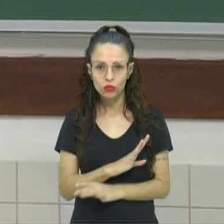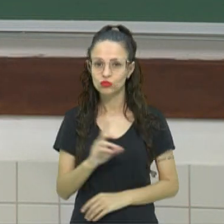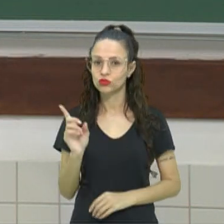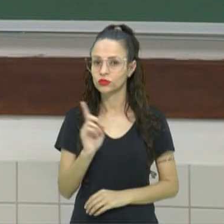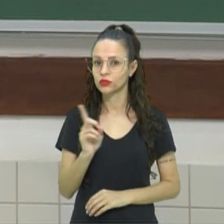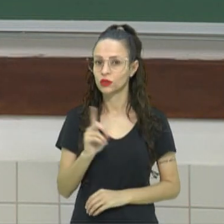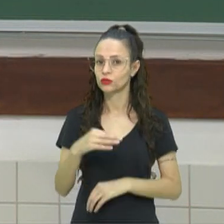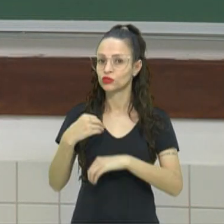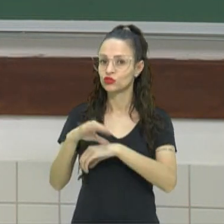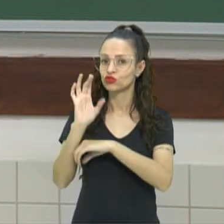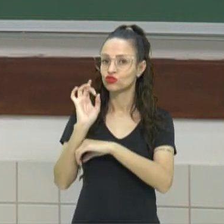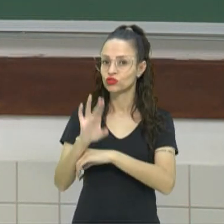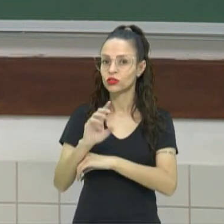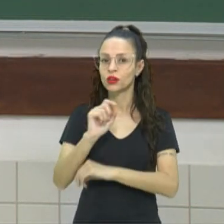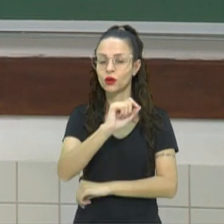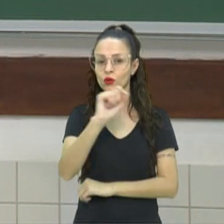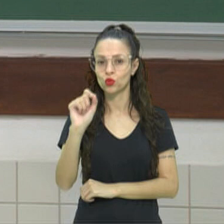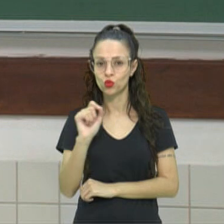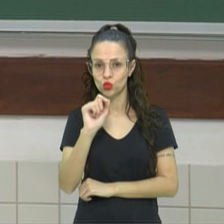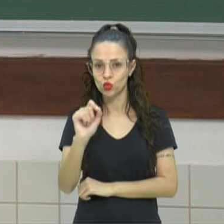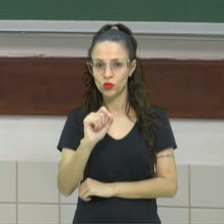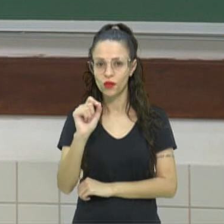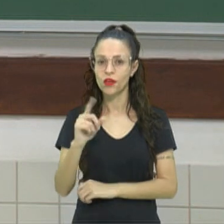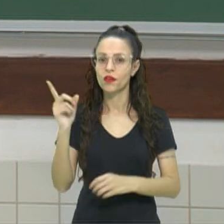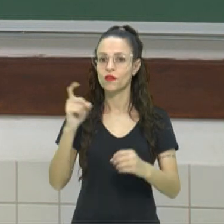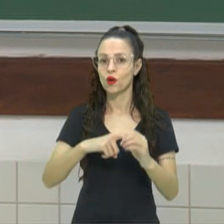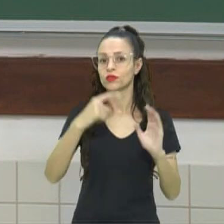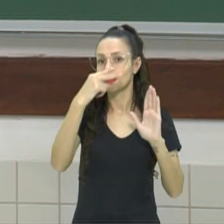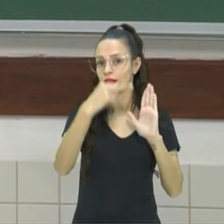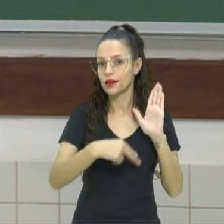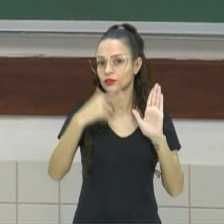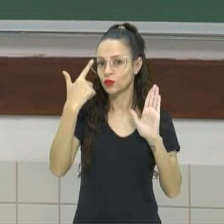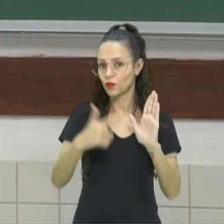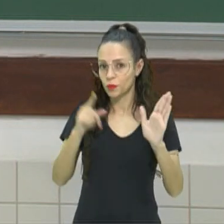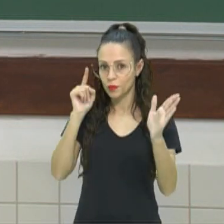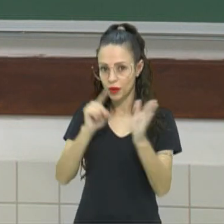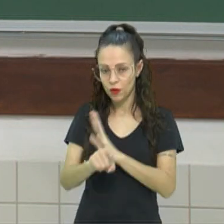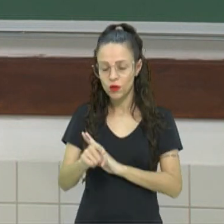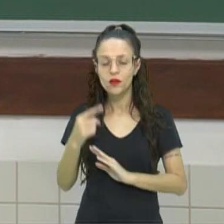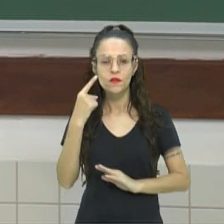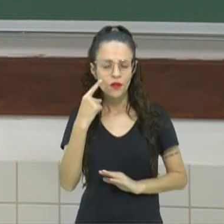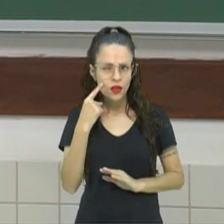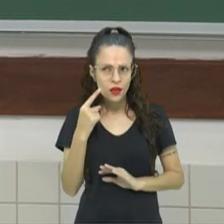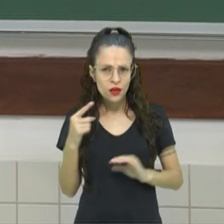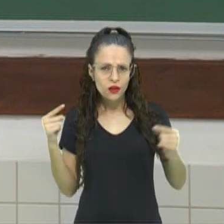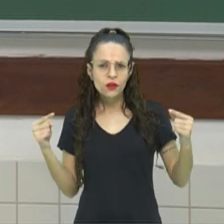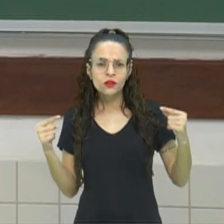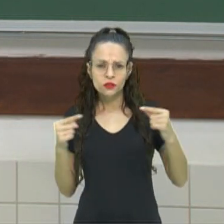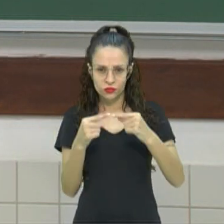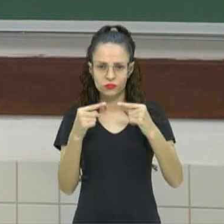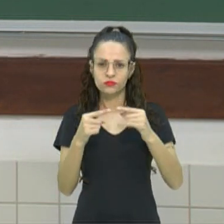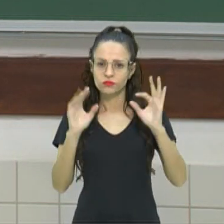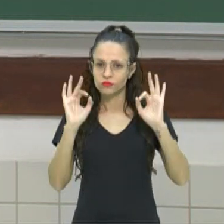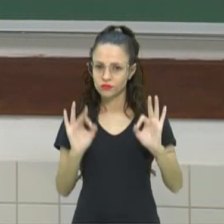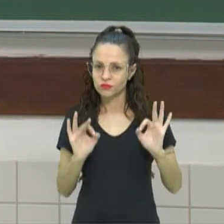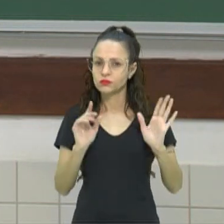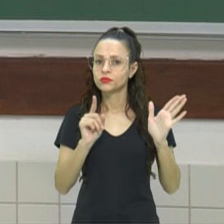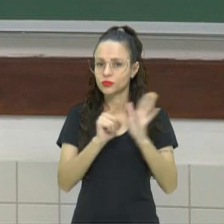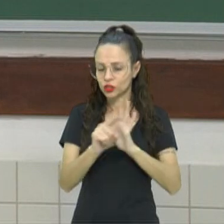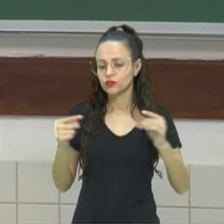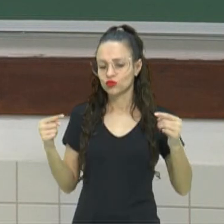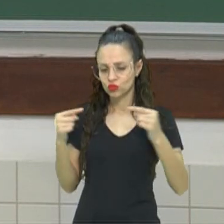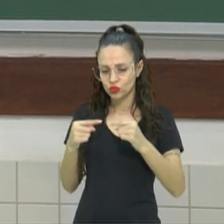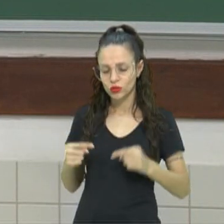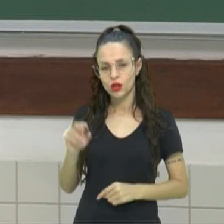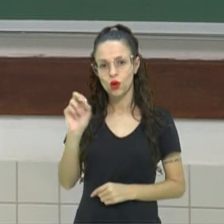Então uma dica sempre é, volte e leia a pergunta, tá bom? Para ver se o que você fez é coerente com a pergunta ou